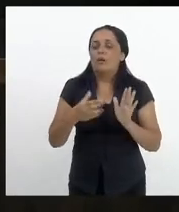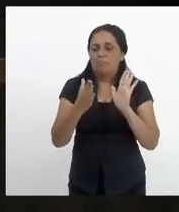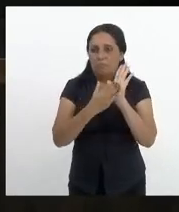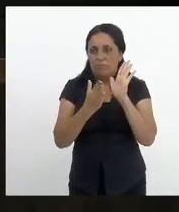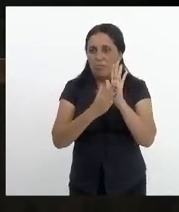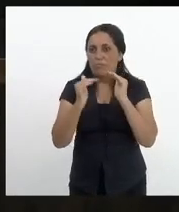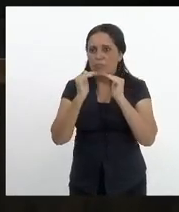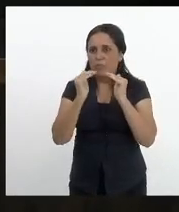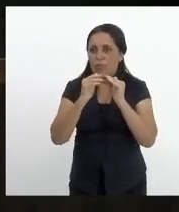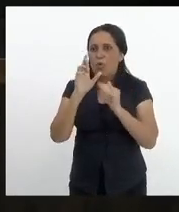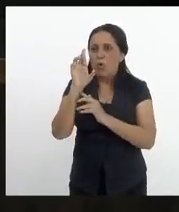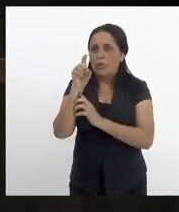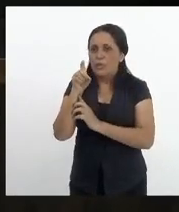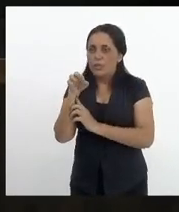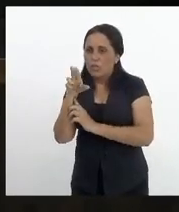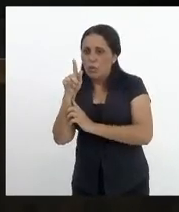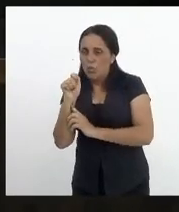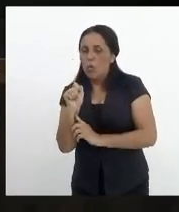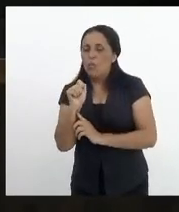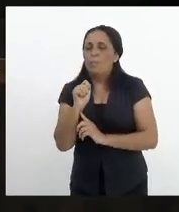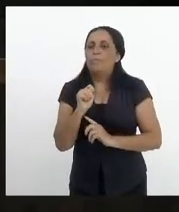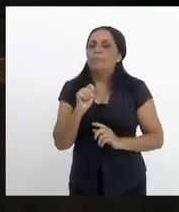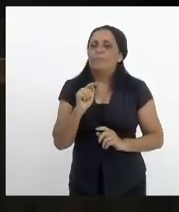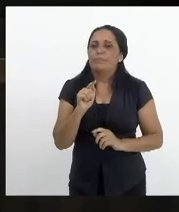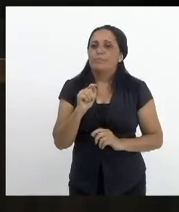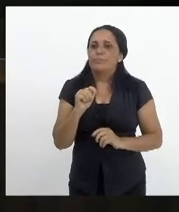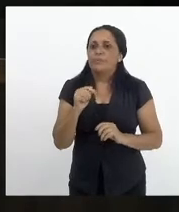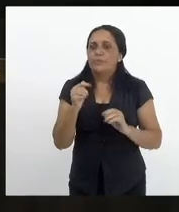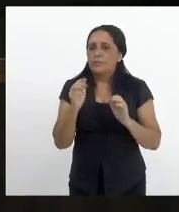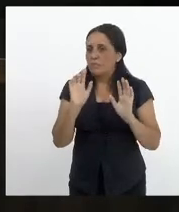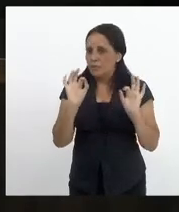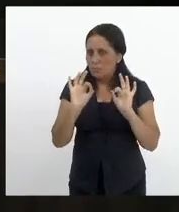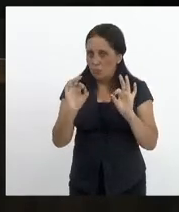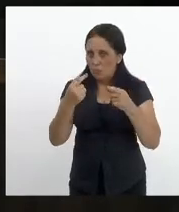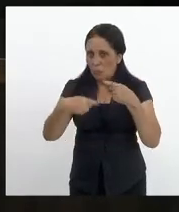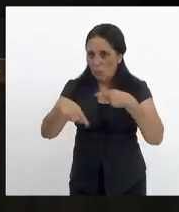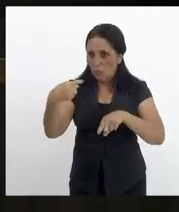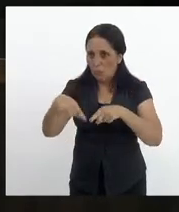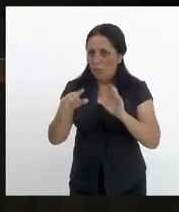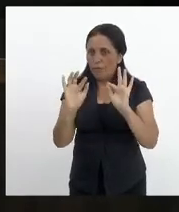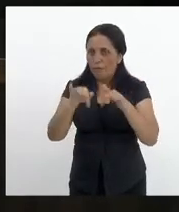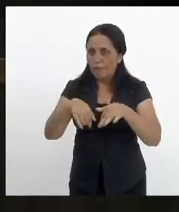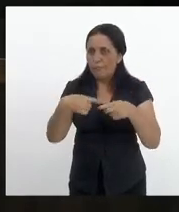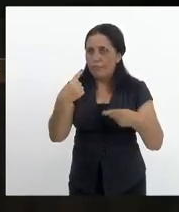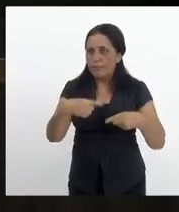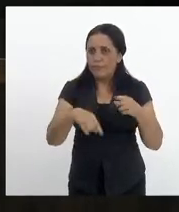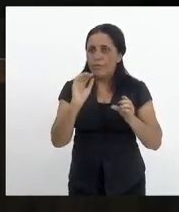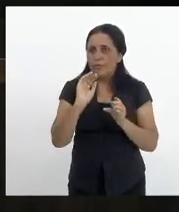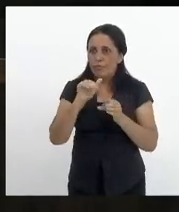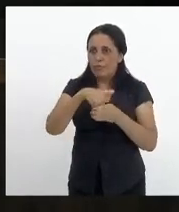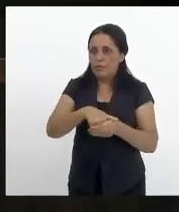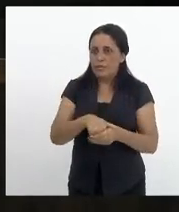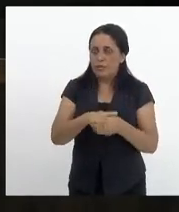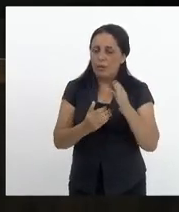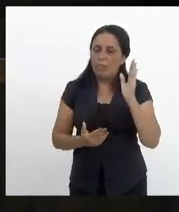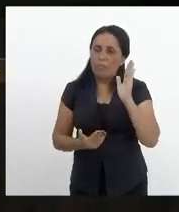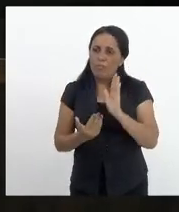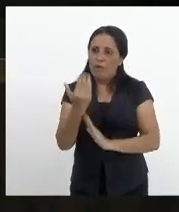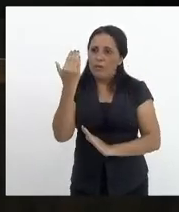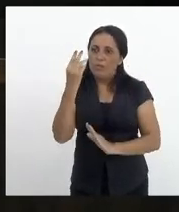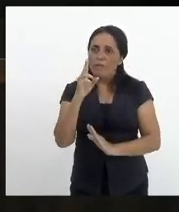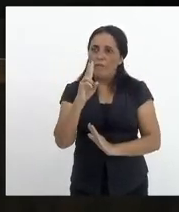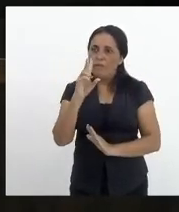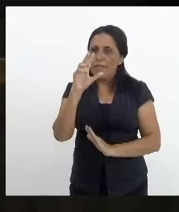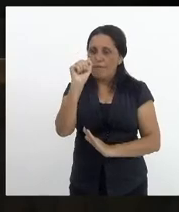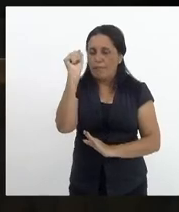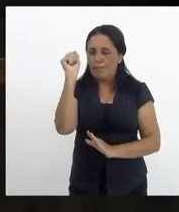deputado Rodrigo Amorim. Em discussão, não havendo que queira discutir, encerrada a discussão, em votação, senhores que aprovam, por isso como estão aprovados, vai à